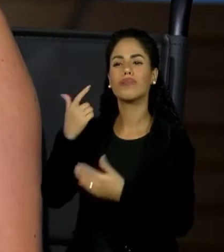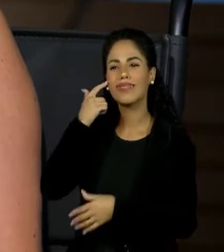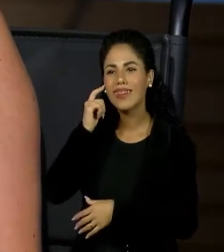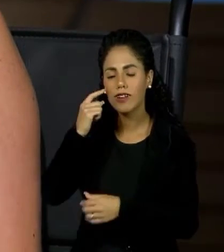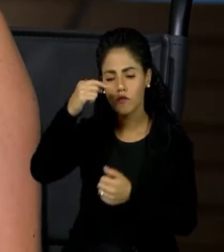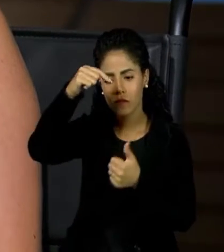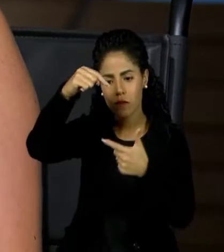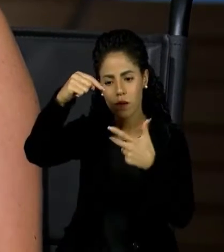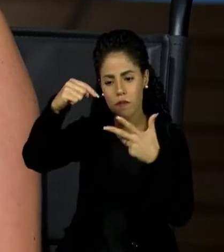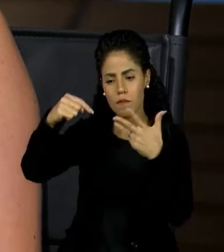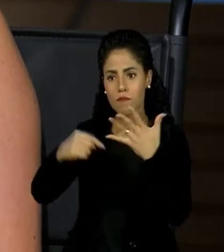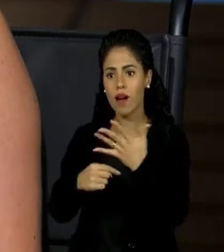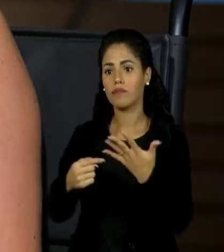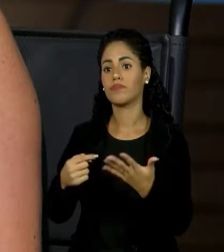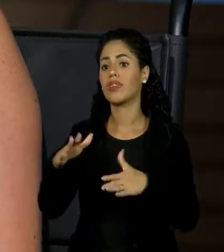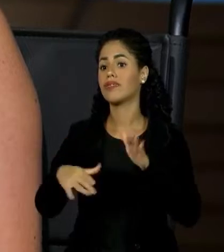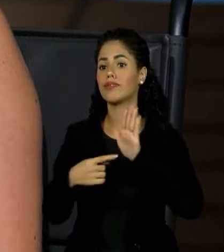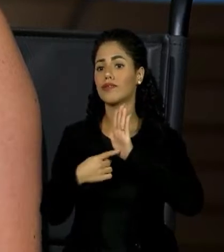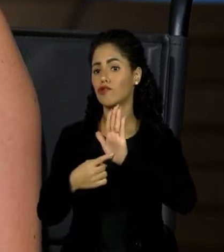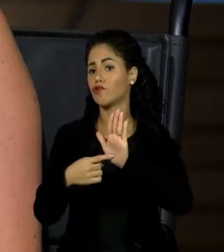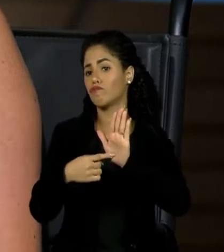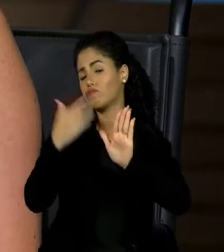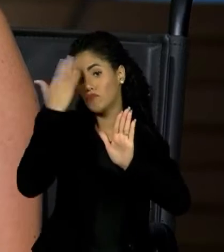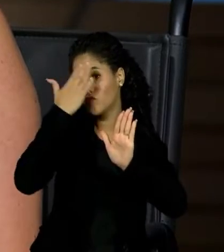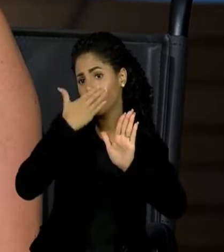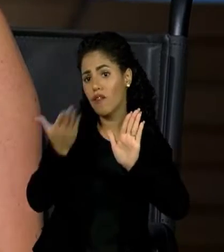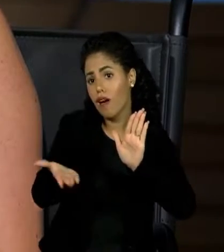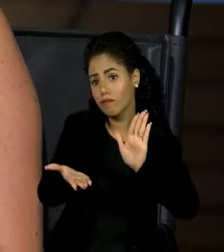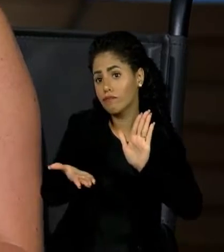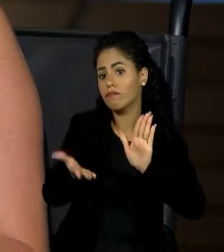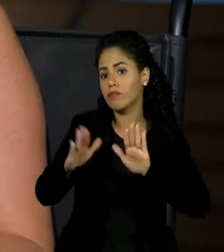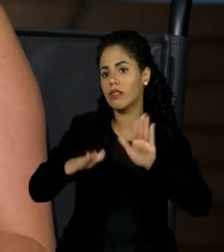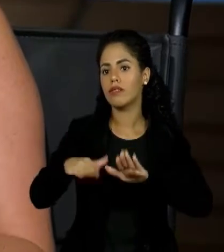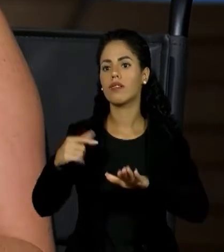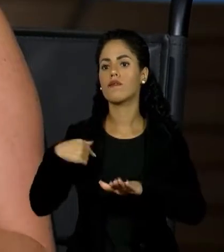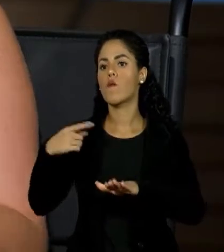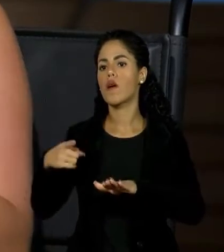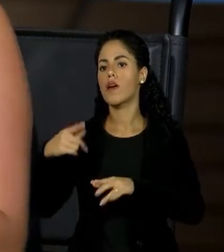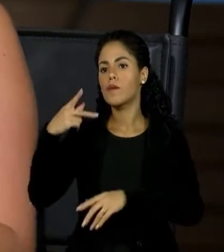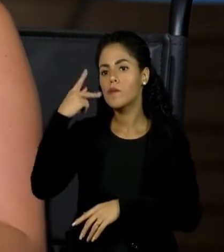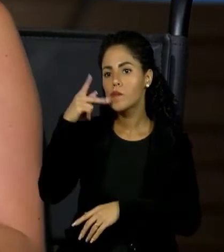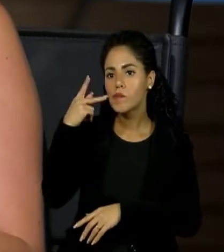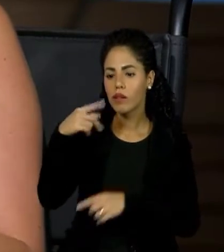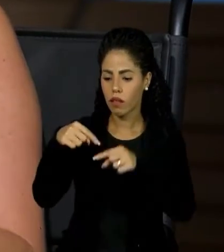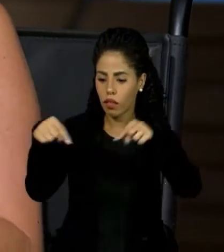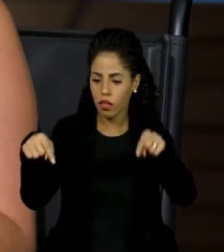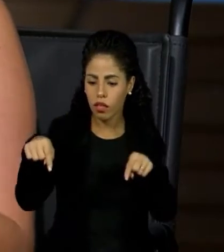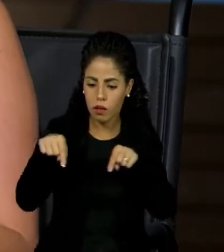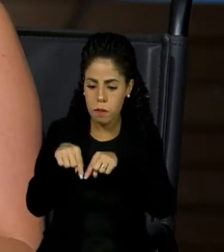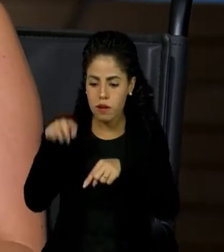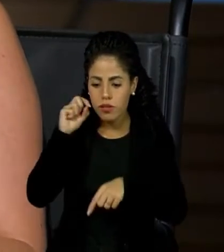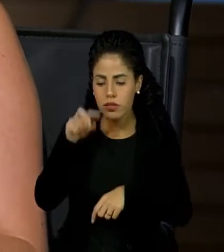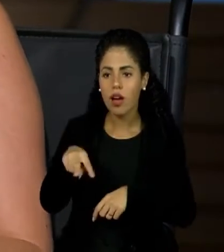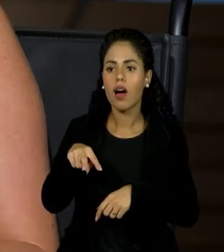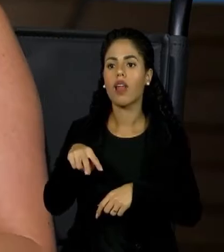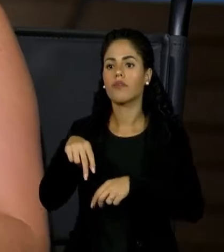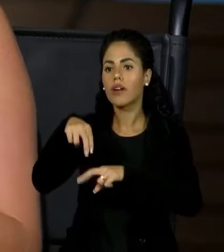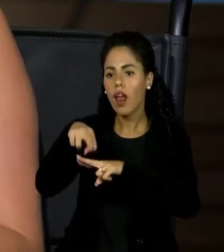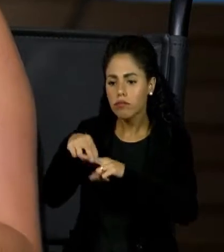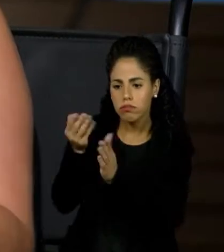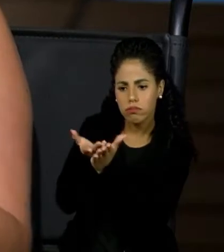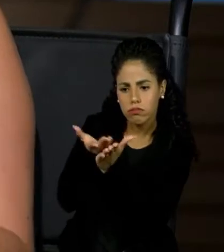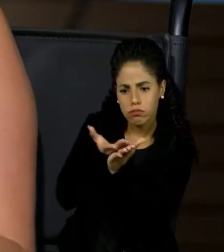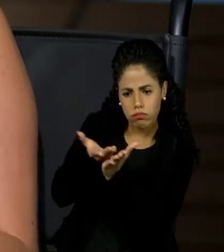E isso não é mostrado, né? Muitas pessoas não sabem que o político ele fica dentro do universo de uma comissão, que é um termo mais técnico, que